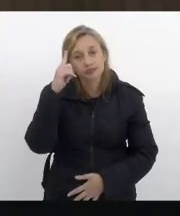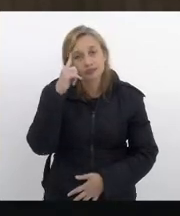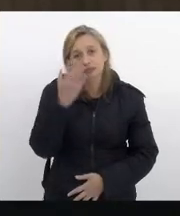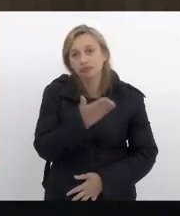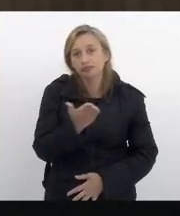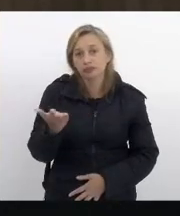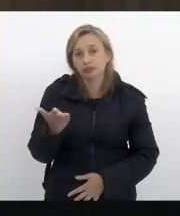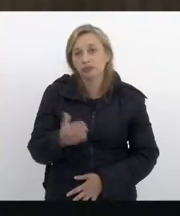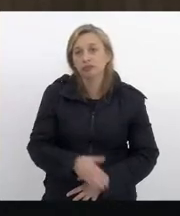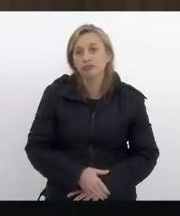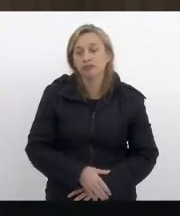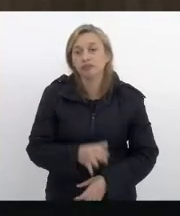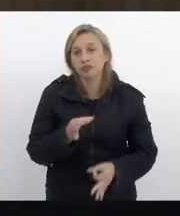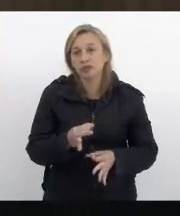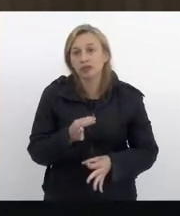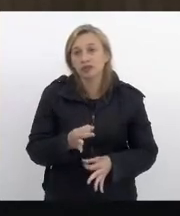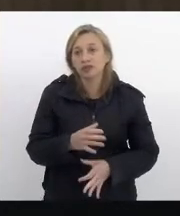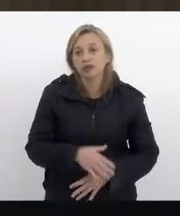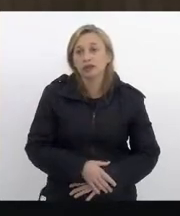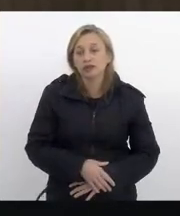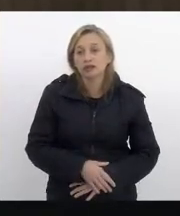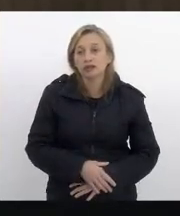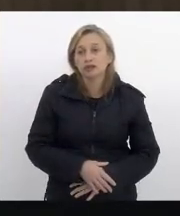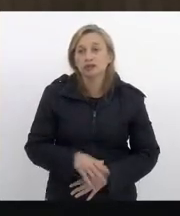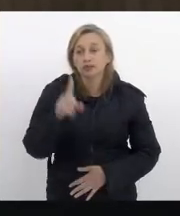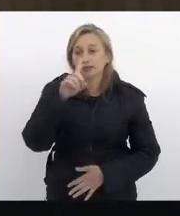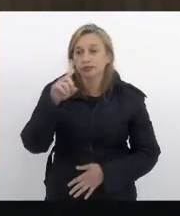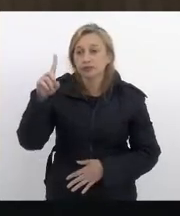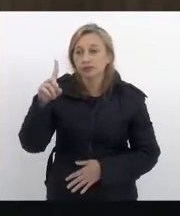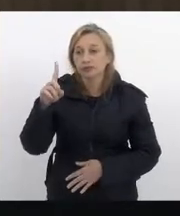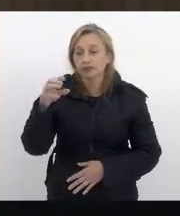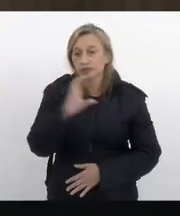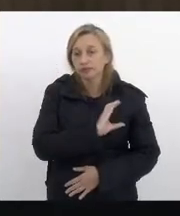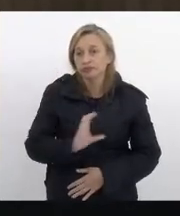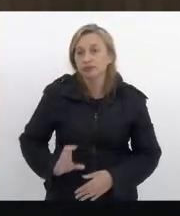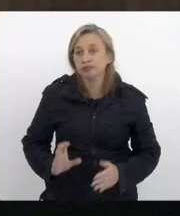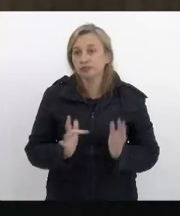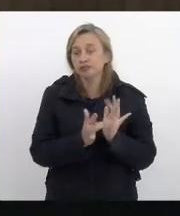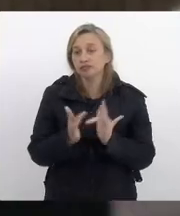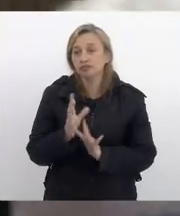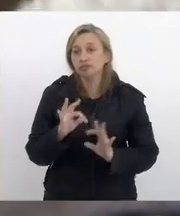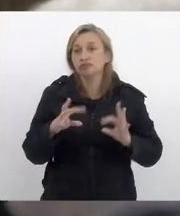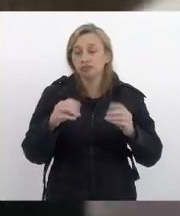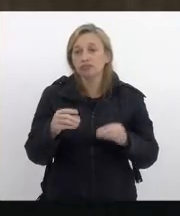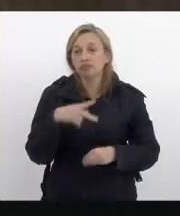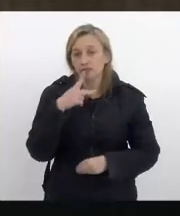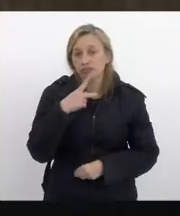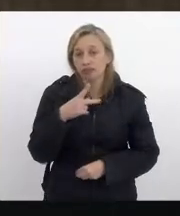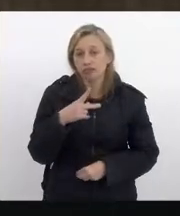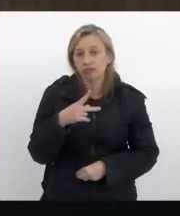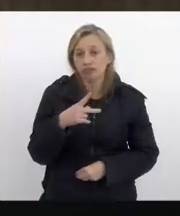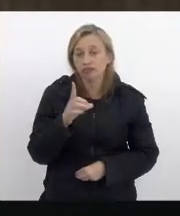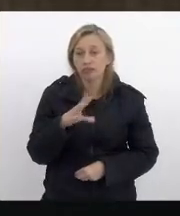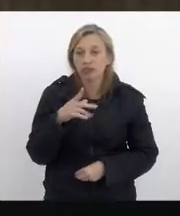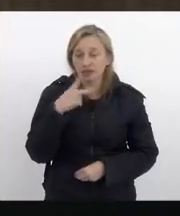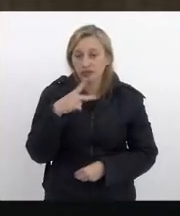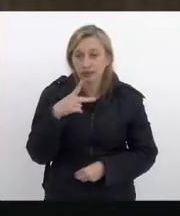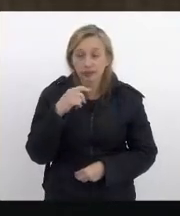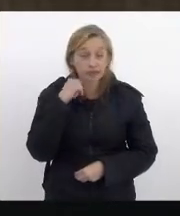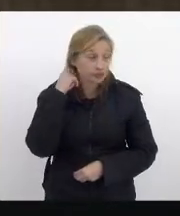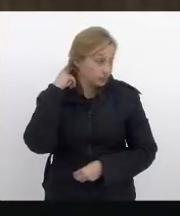vocês sejam julgados procedentes diante do nosso amado Cristo Jesus. Tudo que foi falado aqui, né, a gente só está frisando